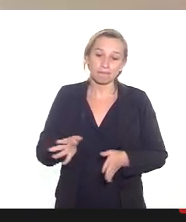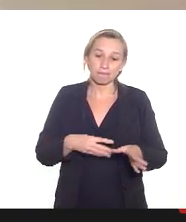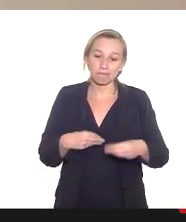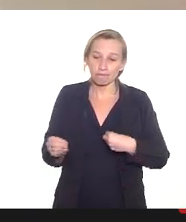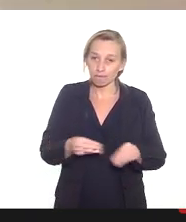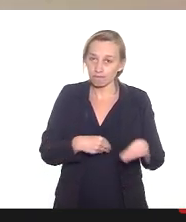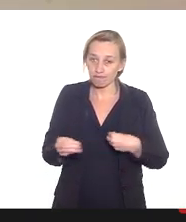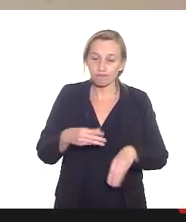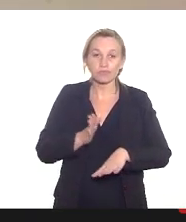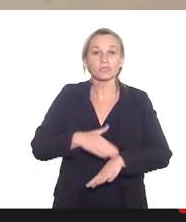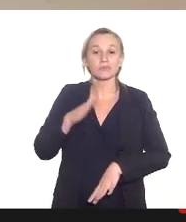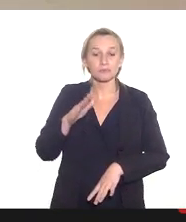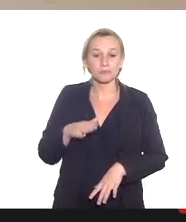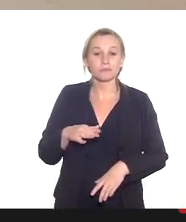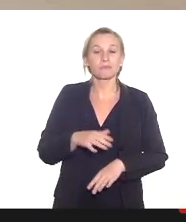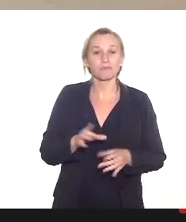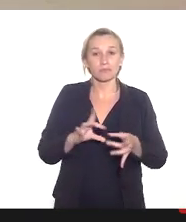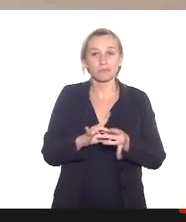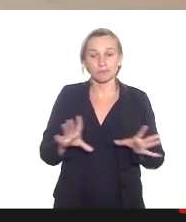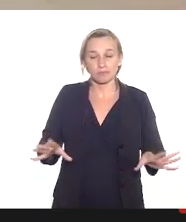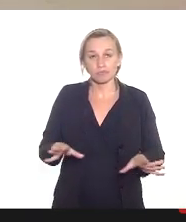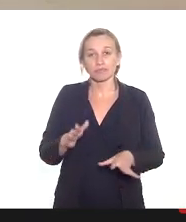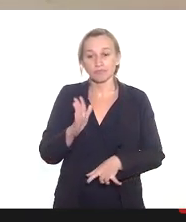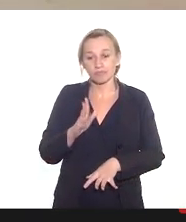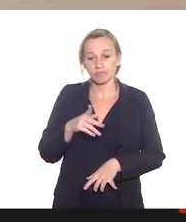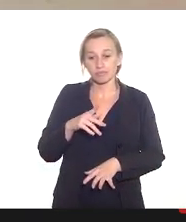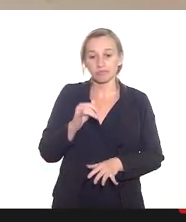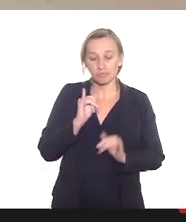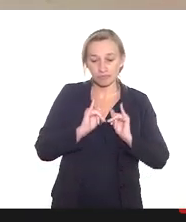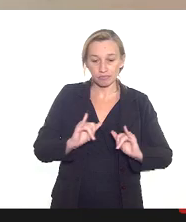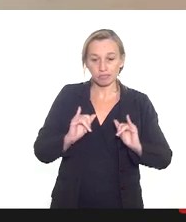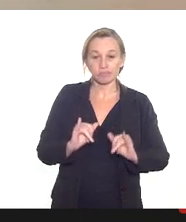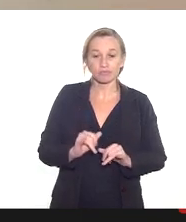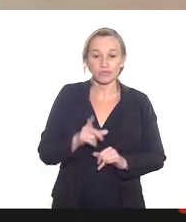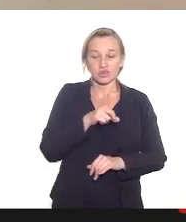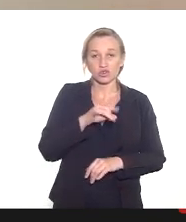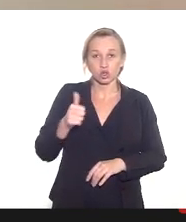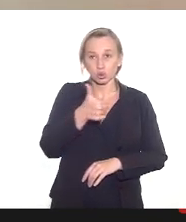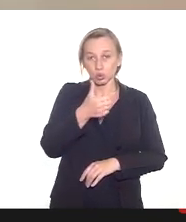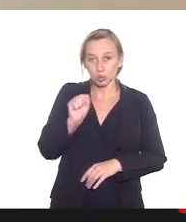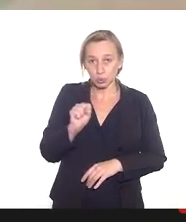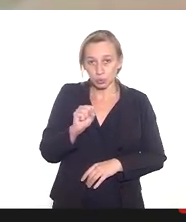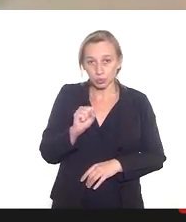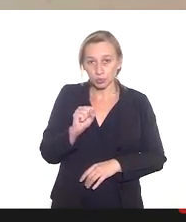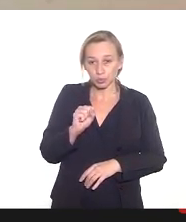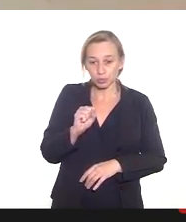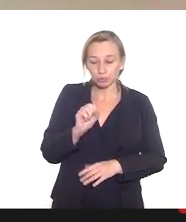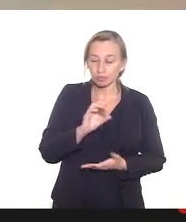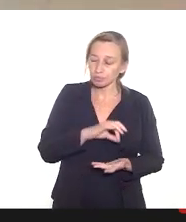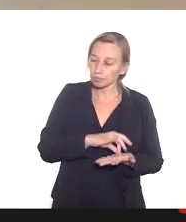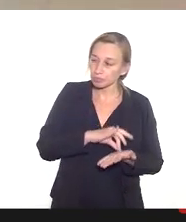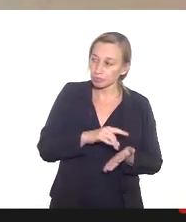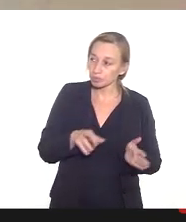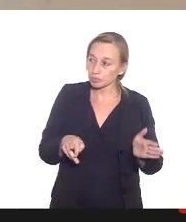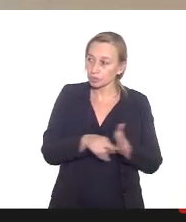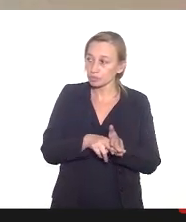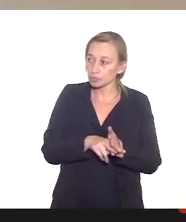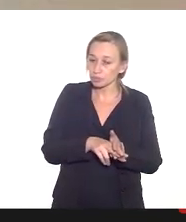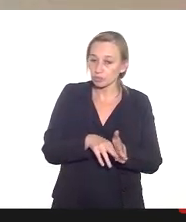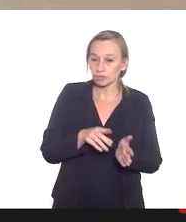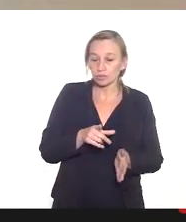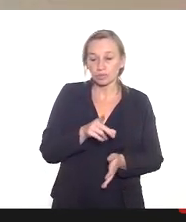flexibilizado mais ainda essa deliberação que foi publicado no dia no dia dezoito né na verdade a resolução